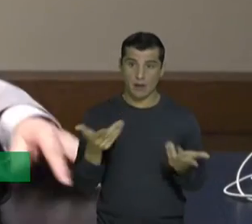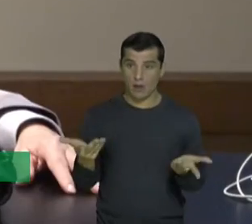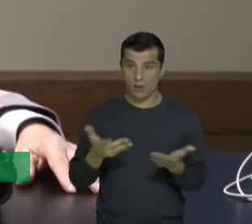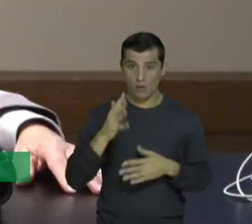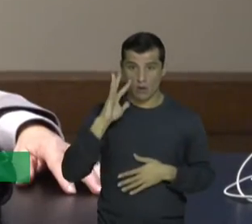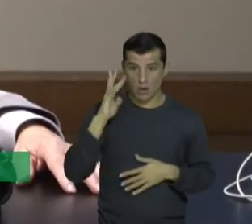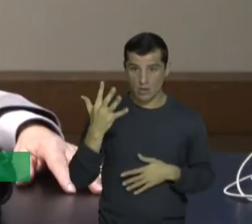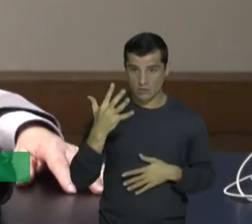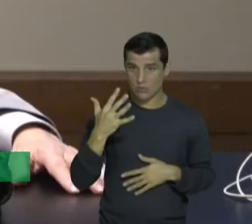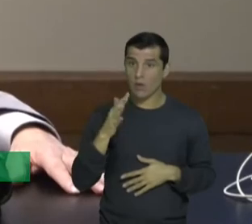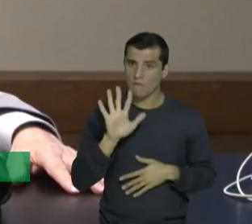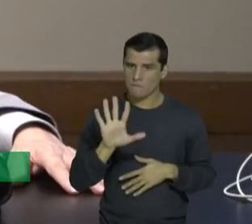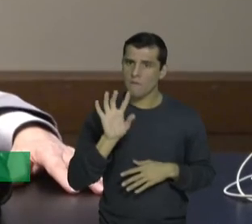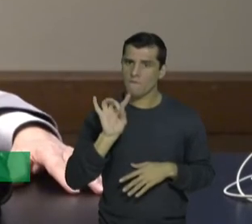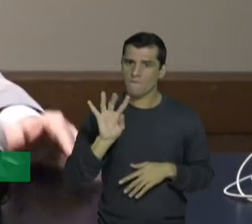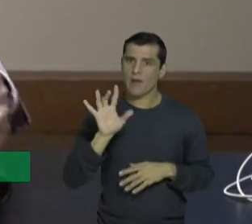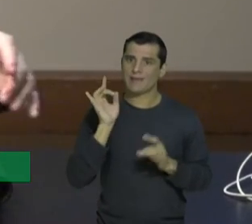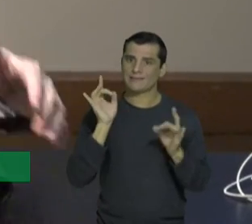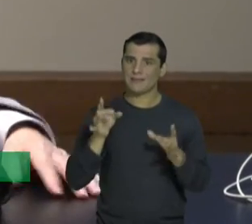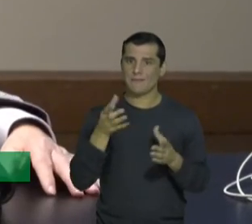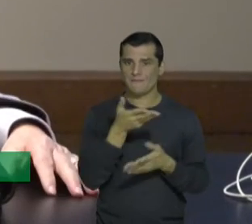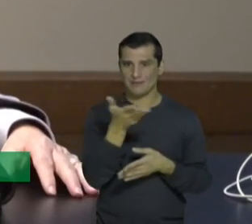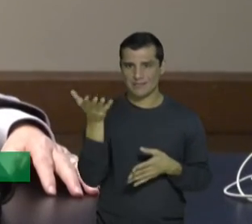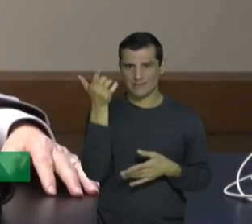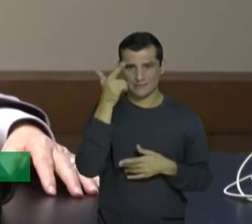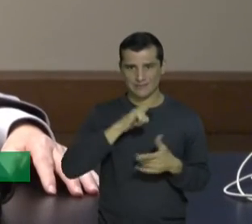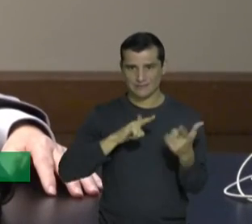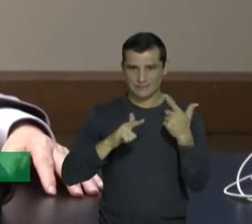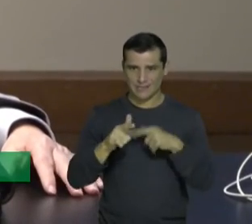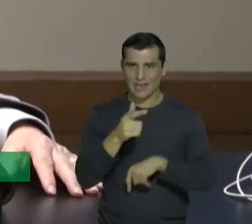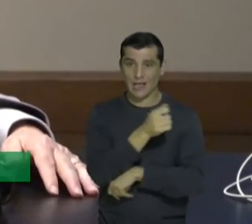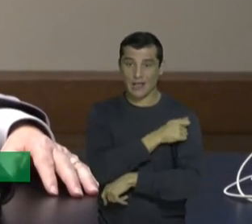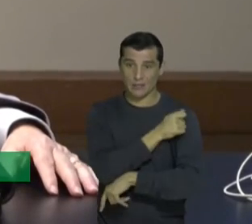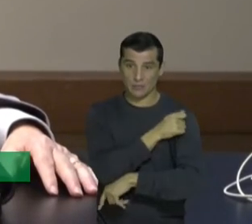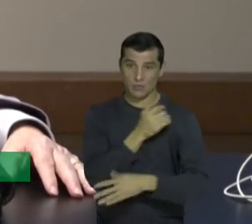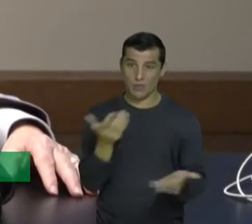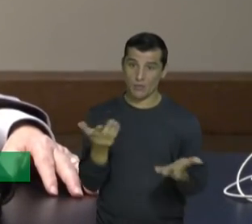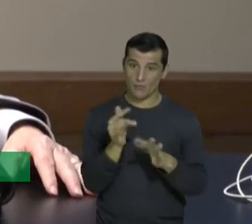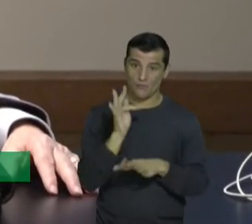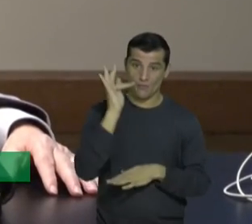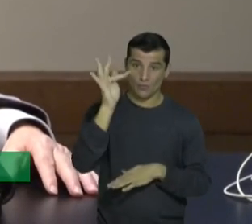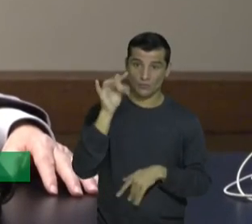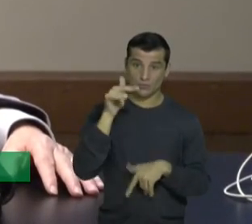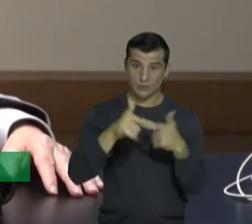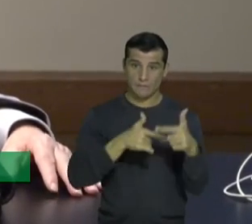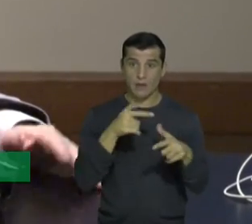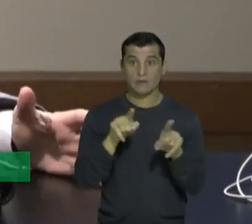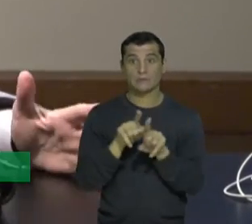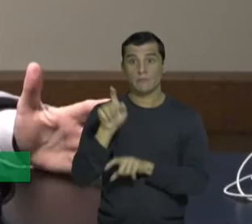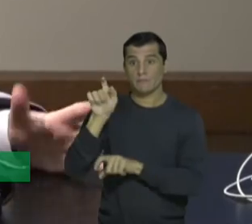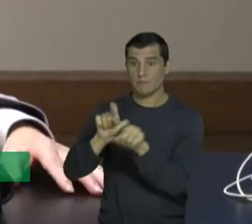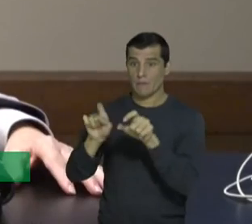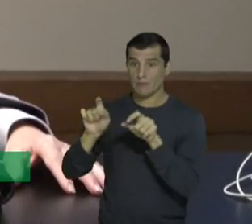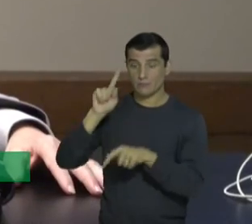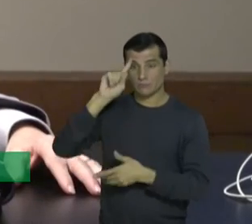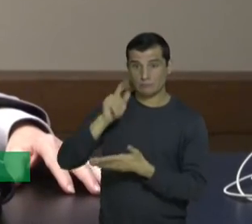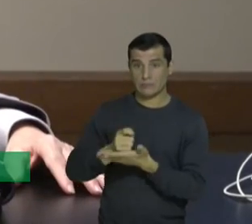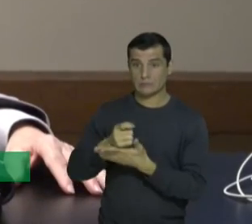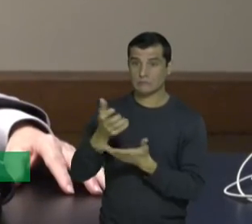não vai sobrar bastante aí Fiquem tranquilos tá e o pessoal aqui que tem poder de decisão e sinto aqui a